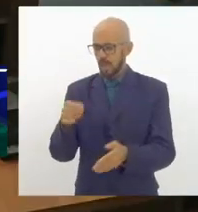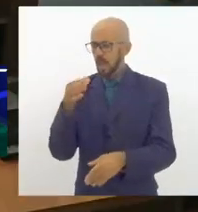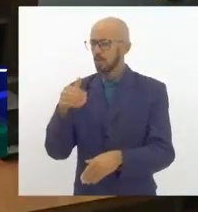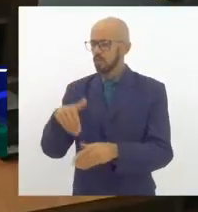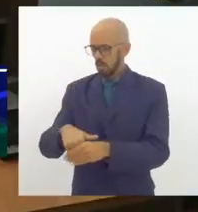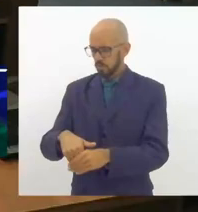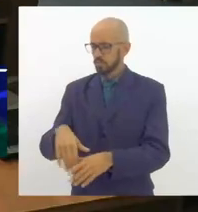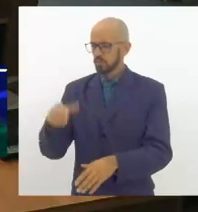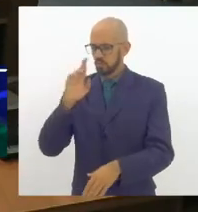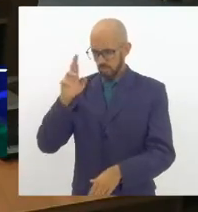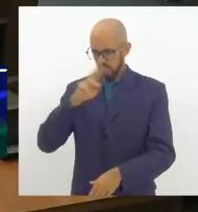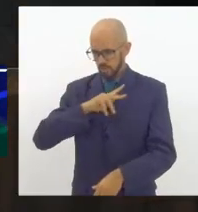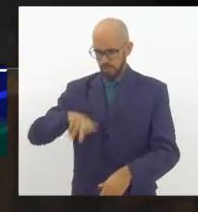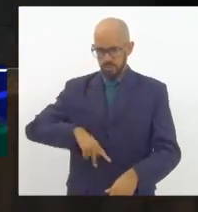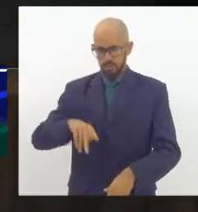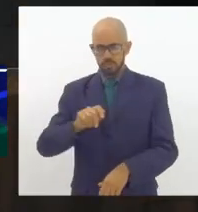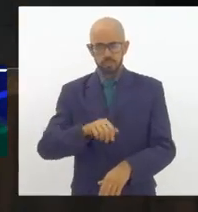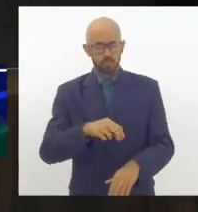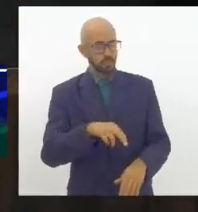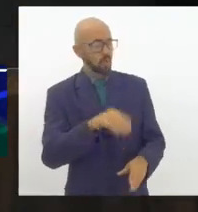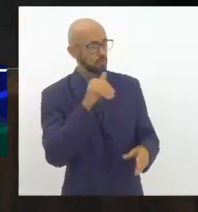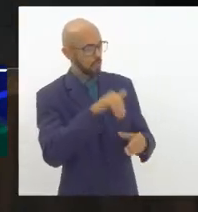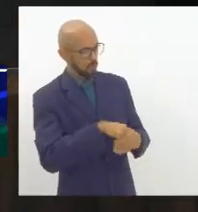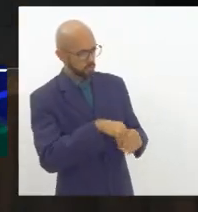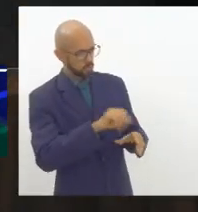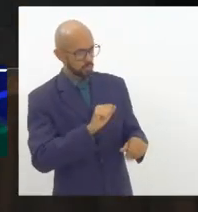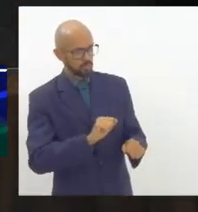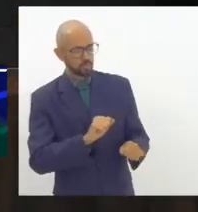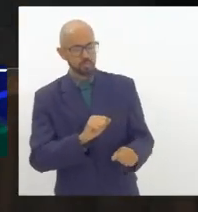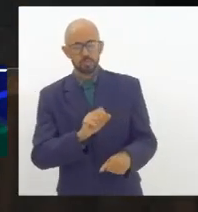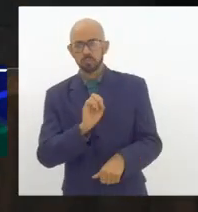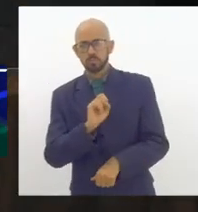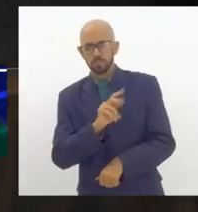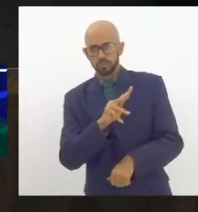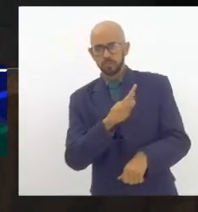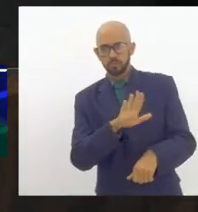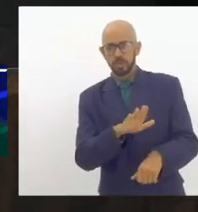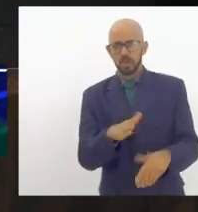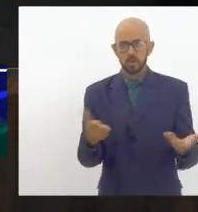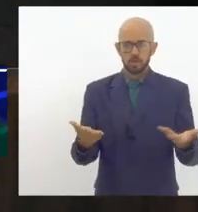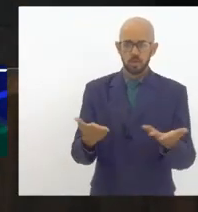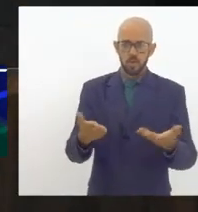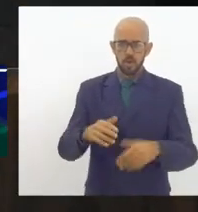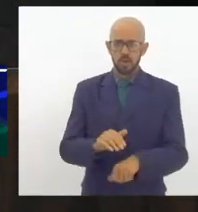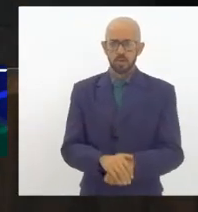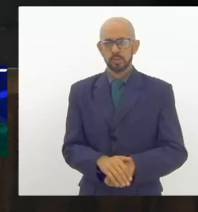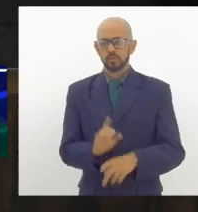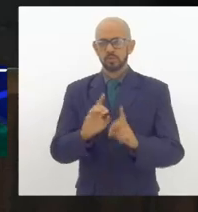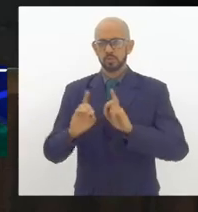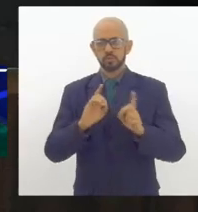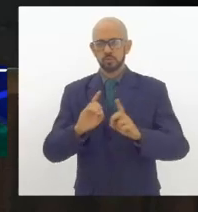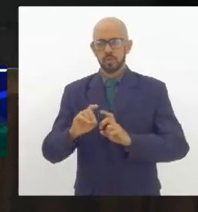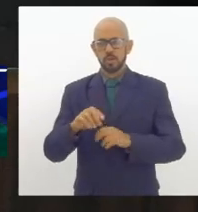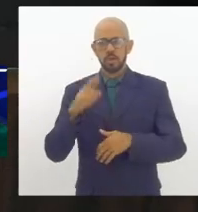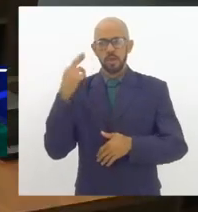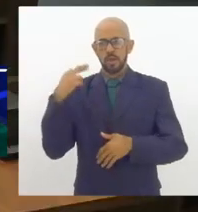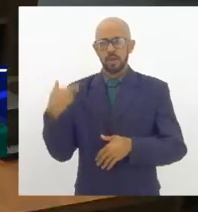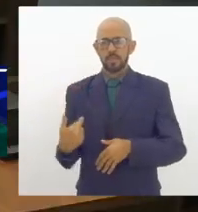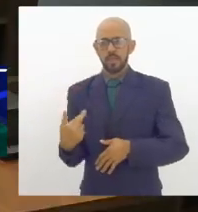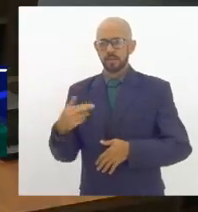presidente e com parecer emitido em discussão para discutir Deputado a Renata